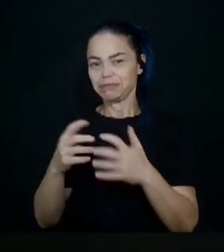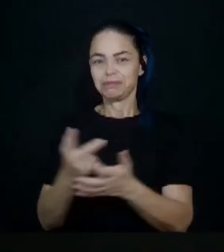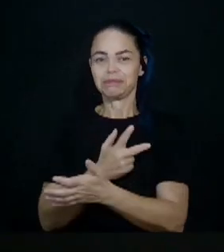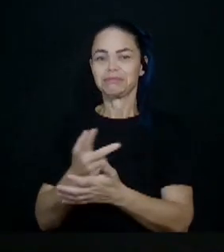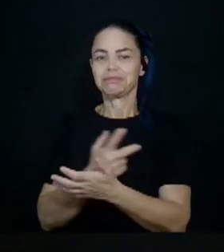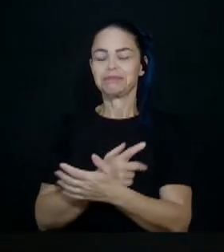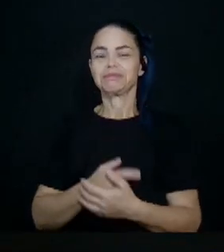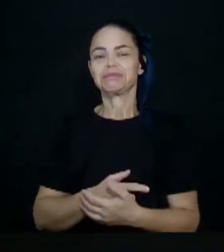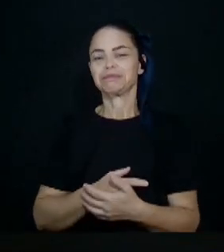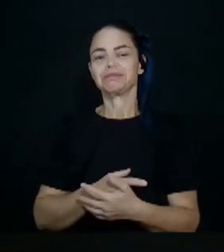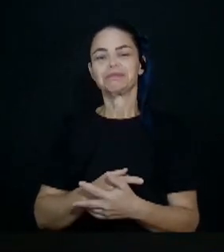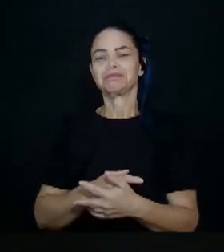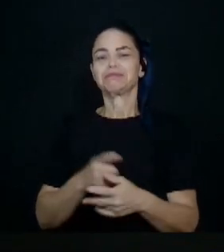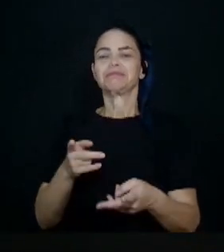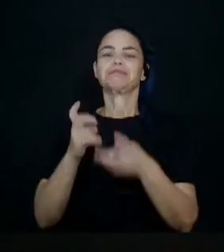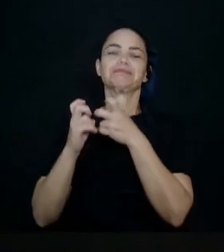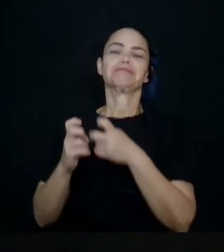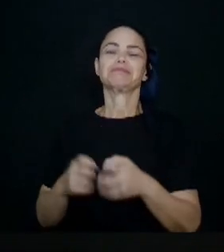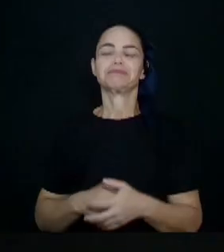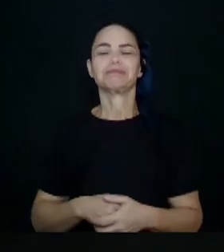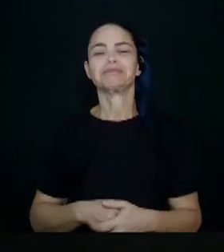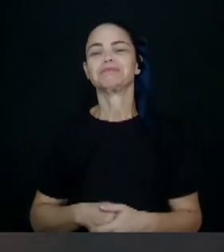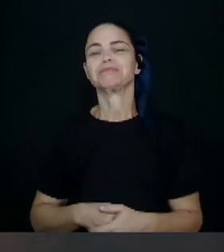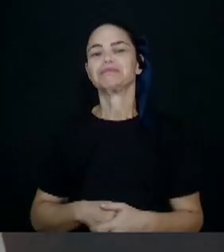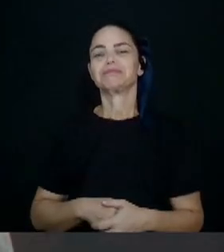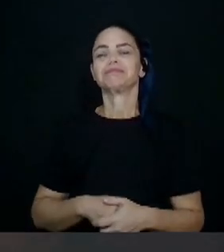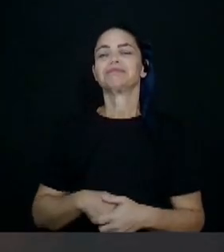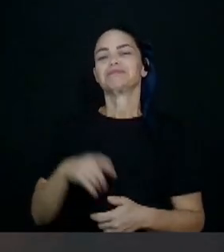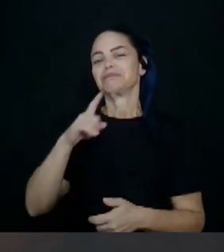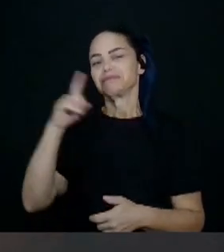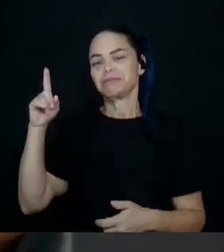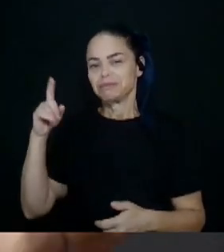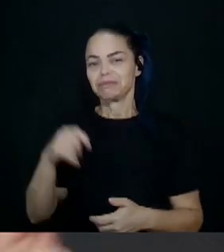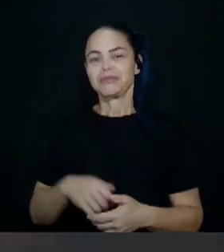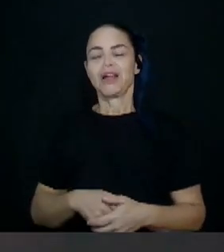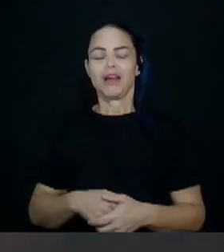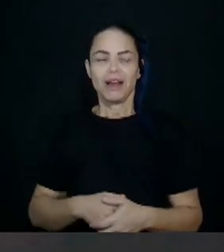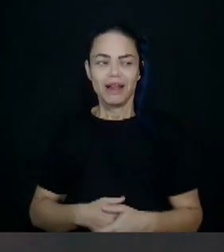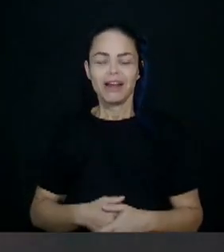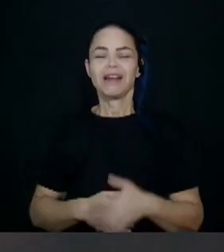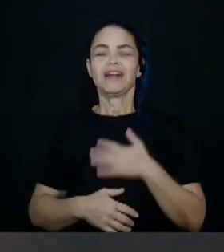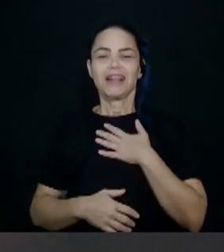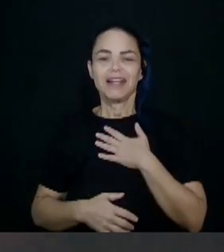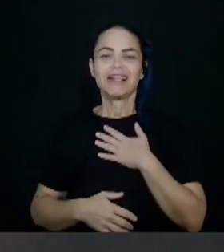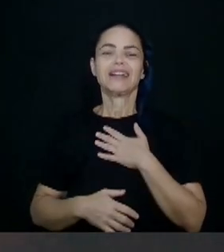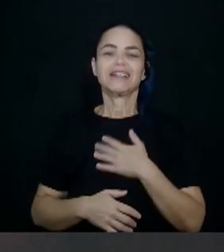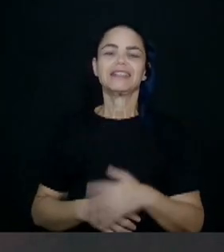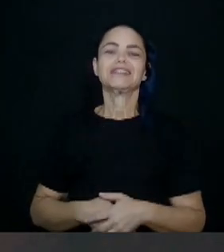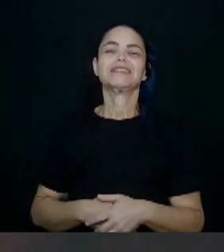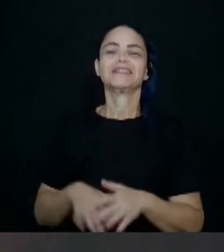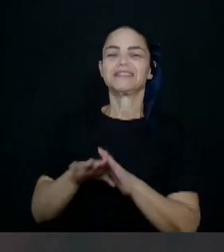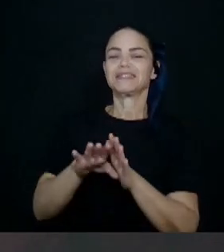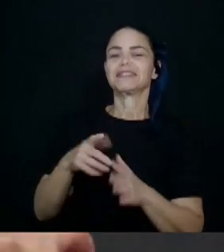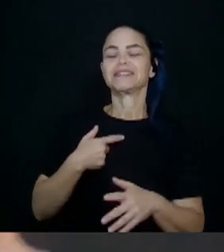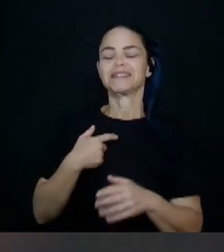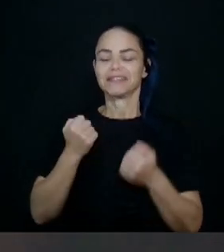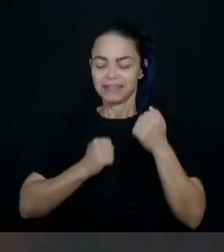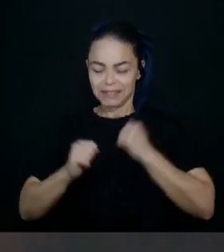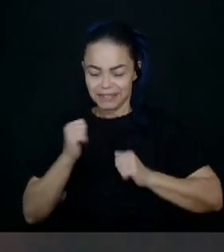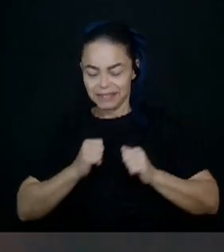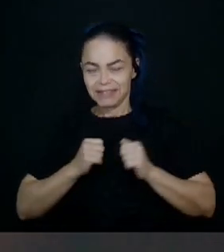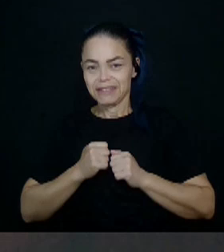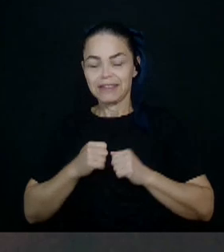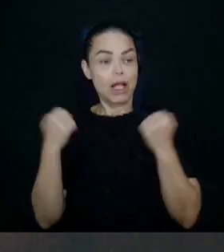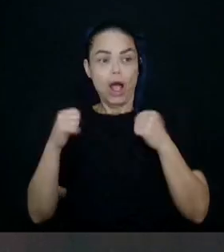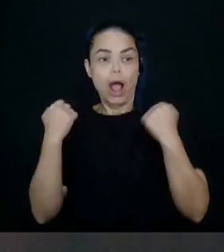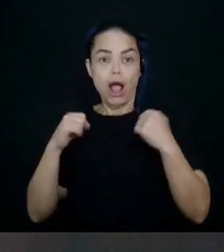respira. Exatamente, né? Porque nós estamos no dia a dia, no cotidiano. Até chegar mesmo, tem aí uma ansiedade, uma crise do pânico e pronto, está